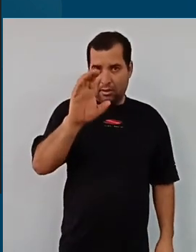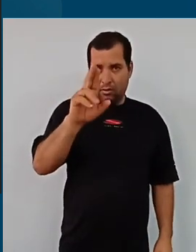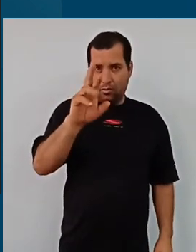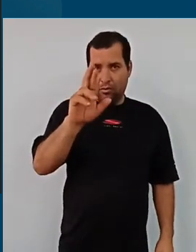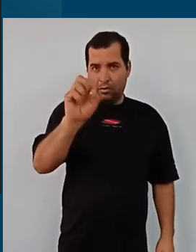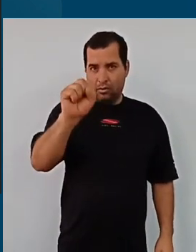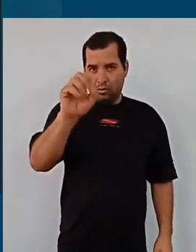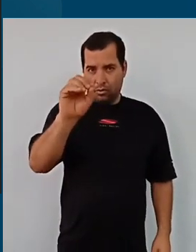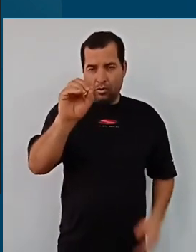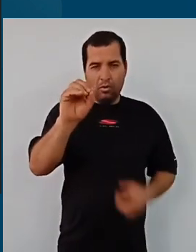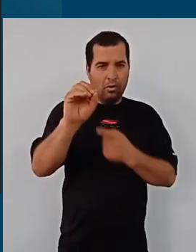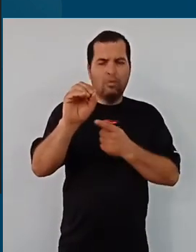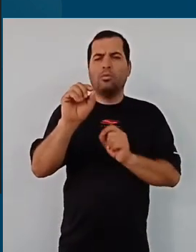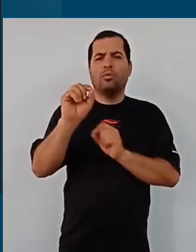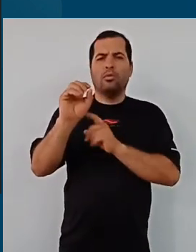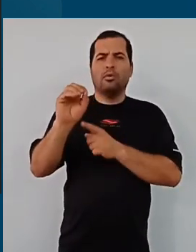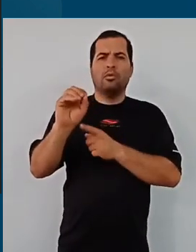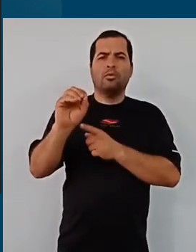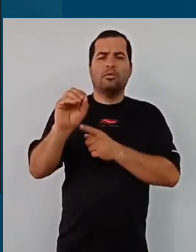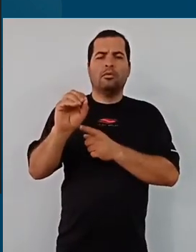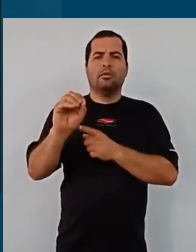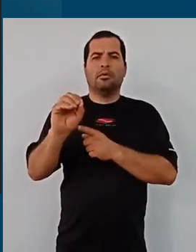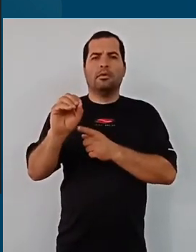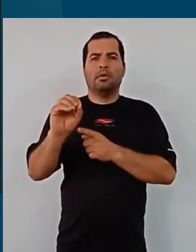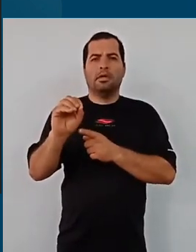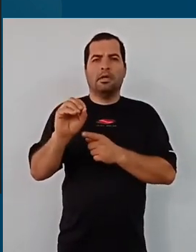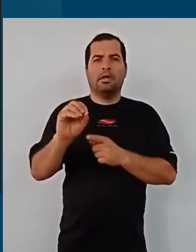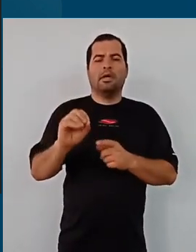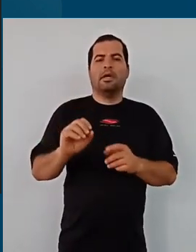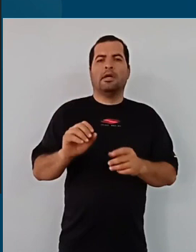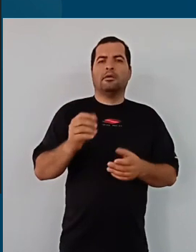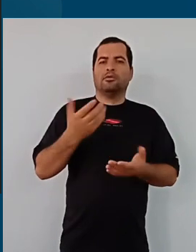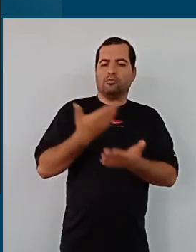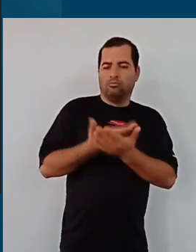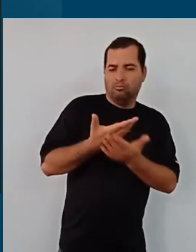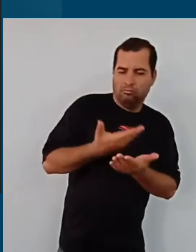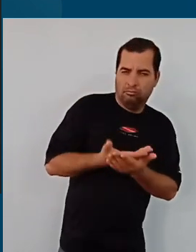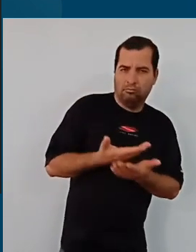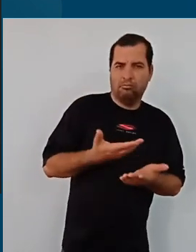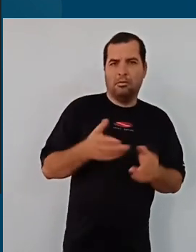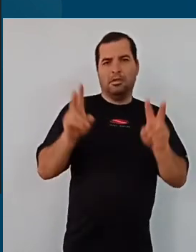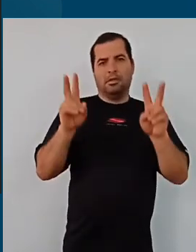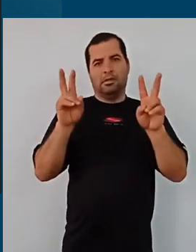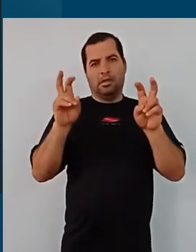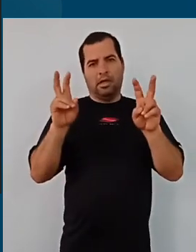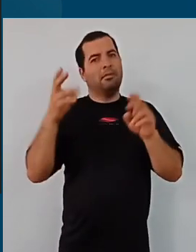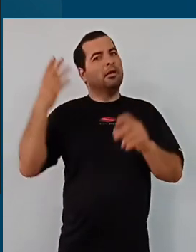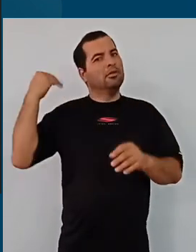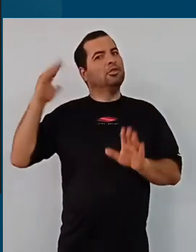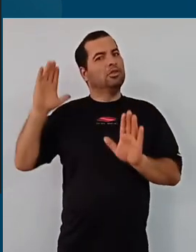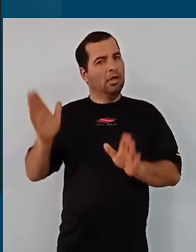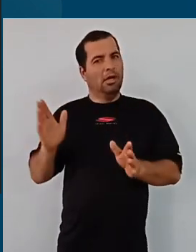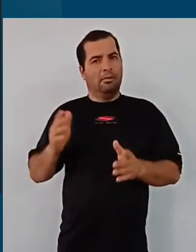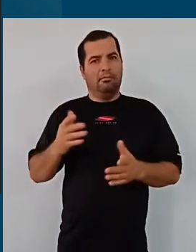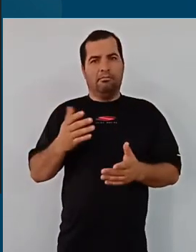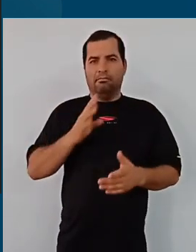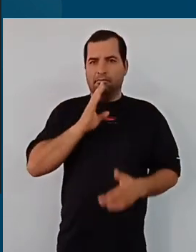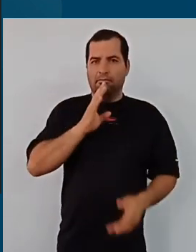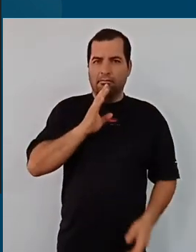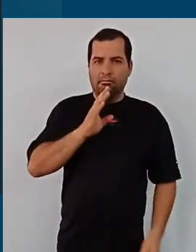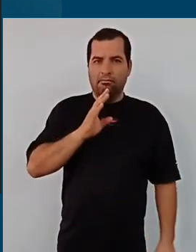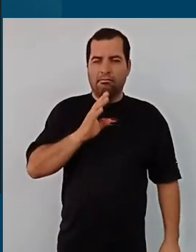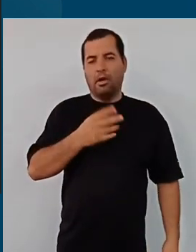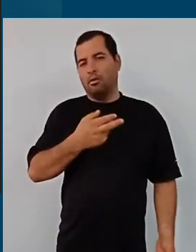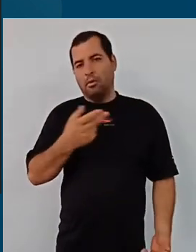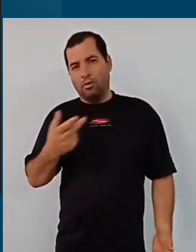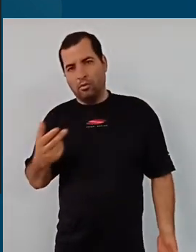são recursos? Recursos são informações, esquemas já pré-existentes e até mesmo